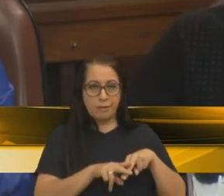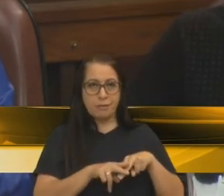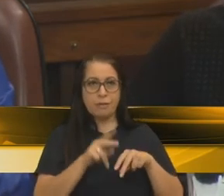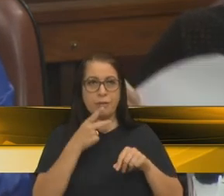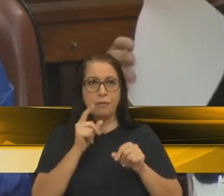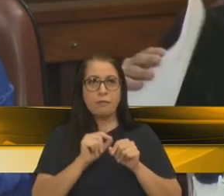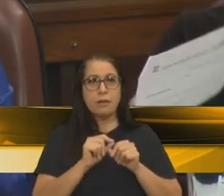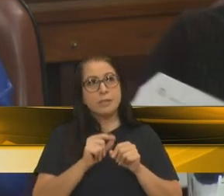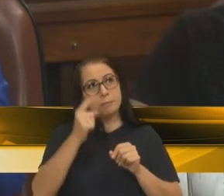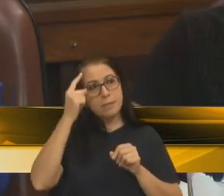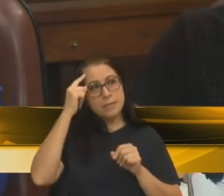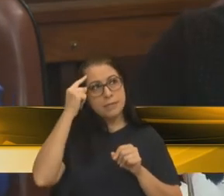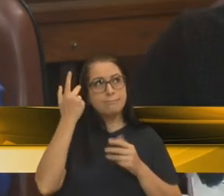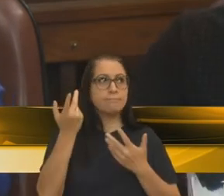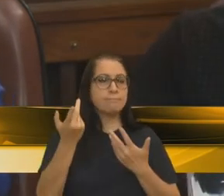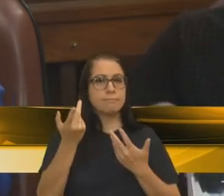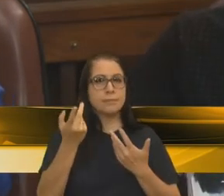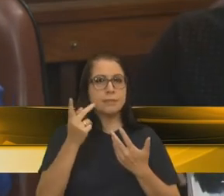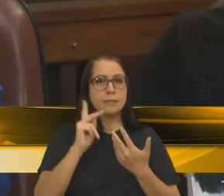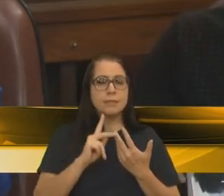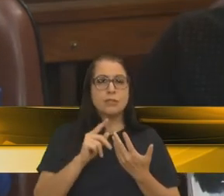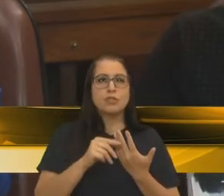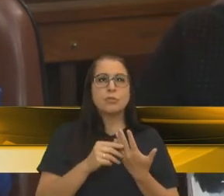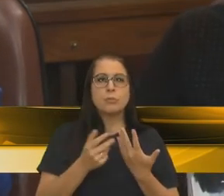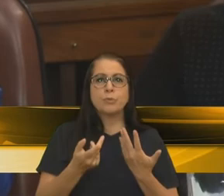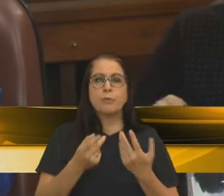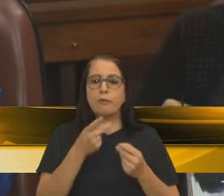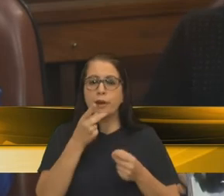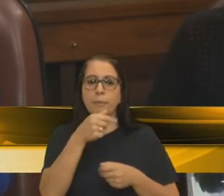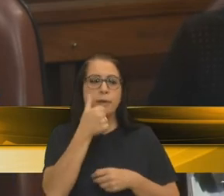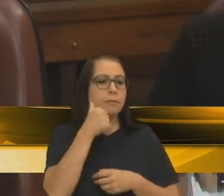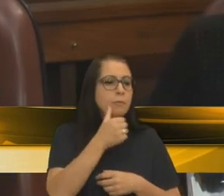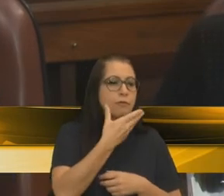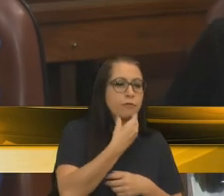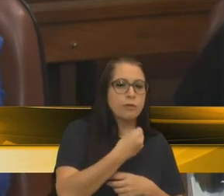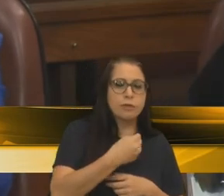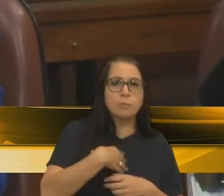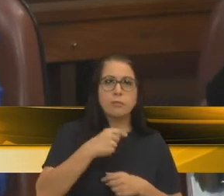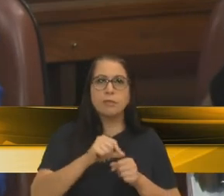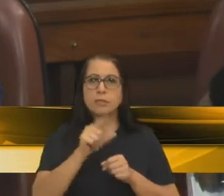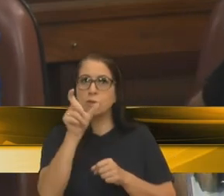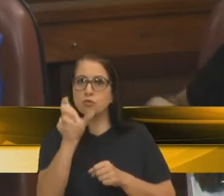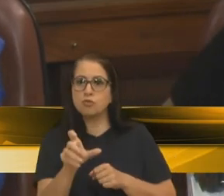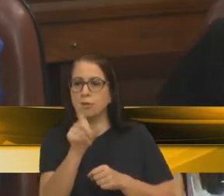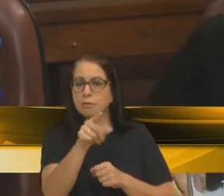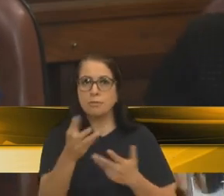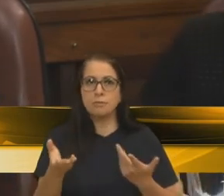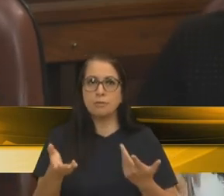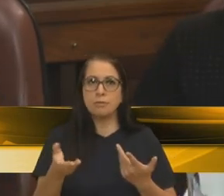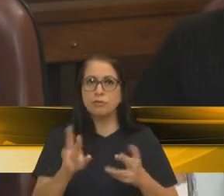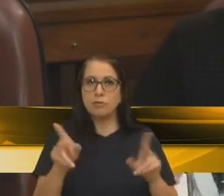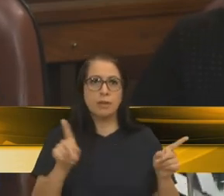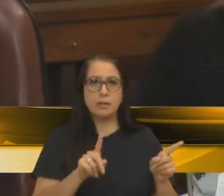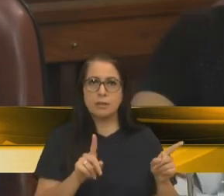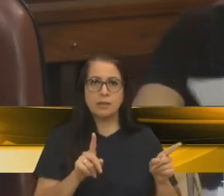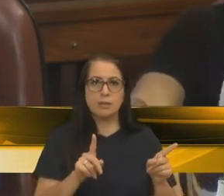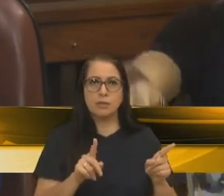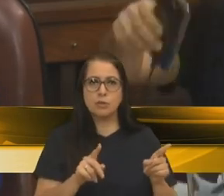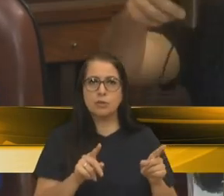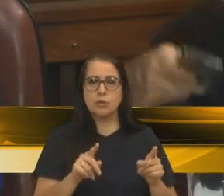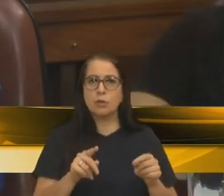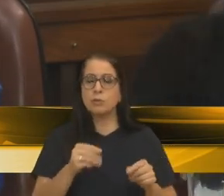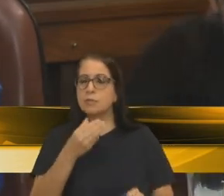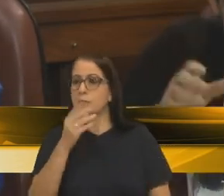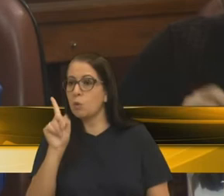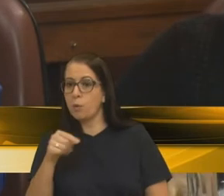fazem parecer com que alguém vai dizer para o seu filho ou para a sua filha que ela deve se portar como diferente ao sexo biológico, quando,